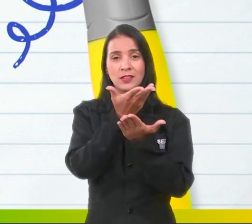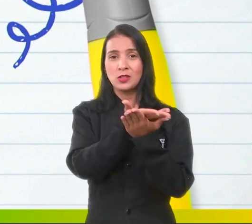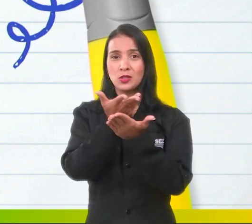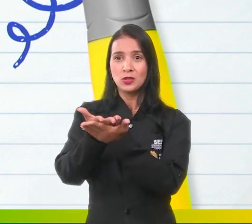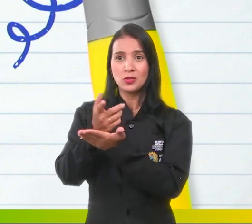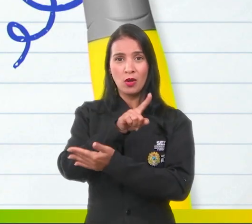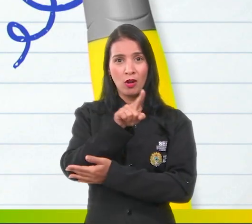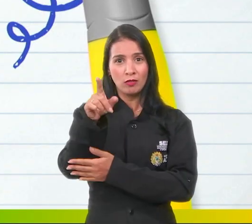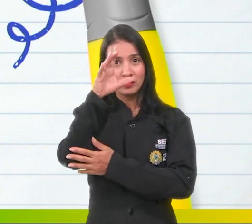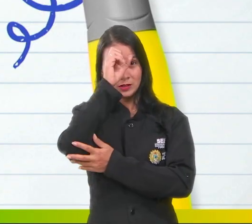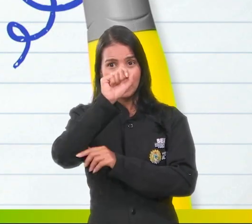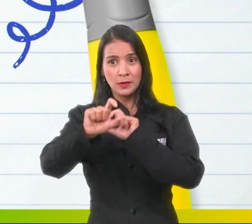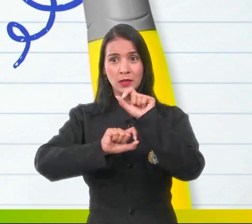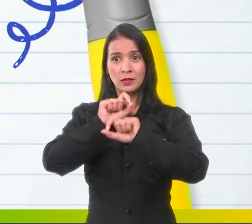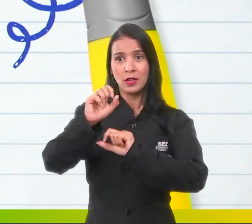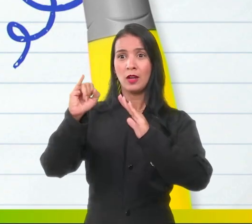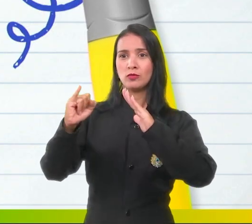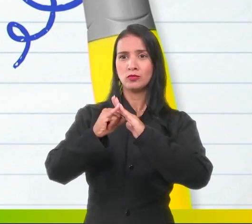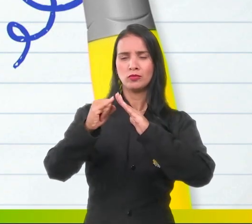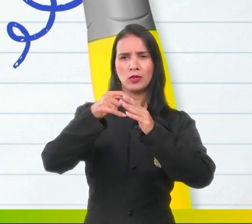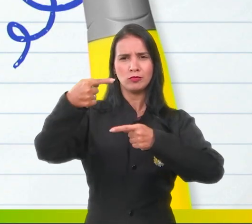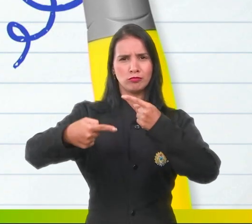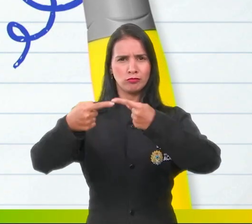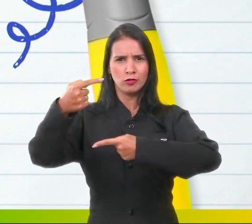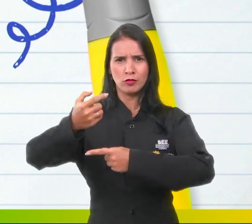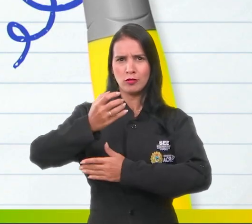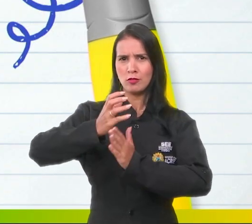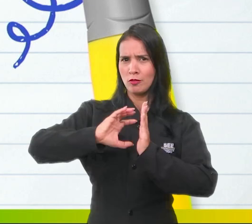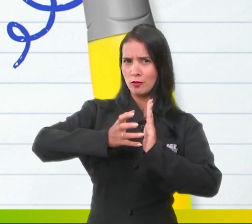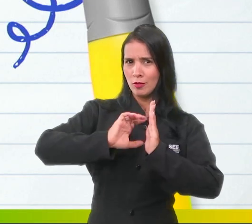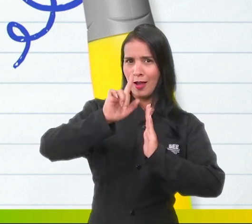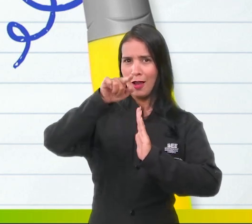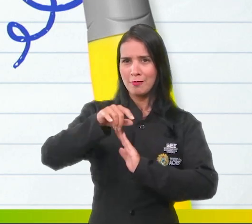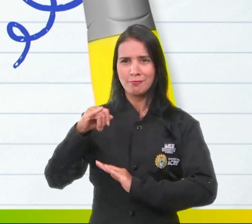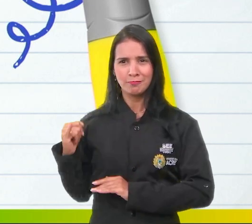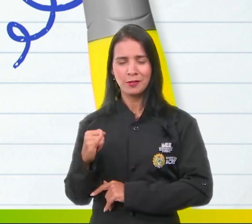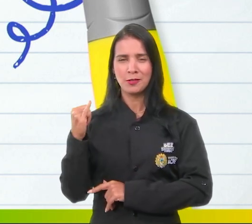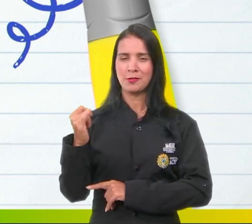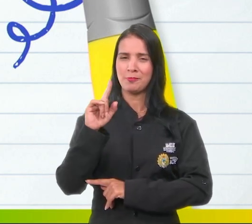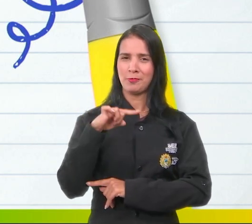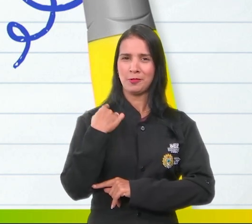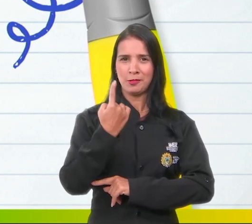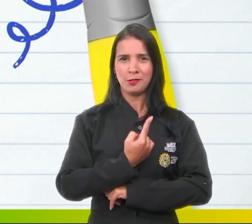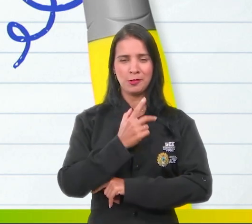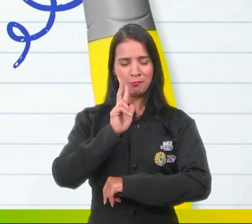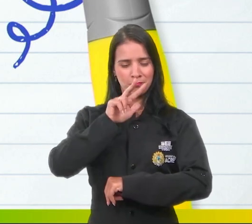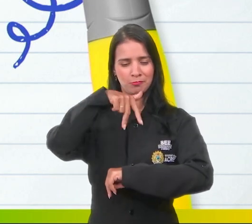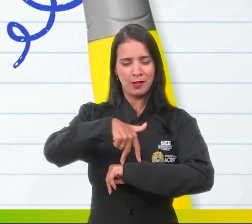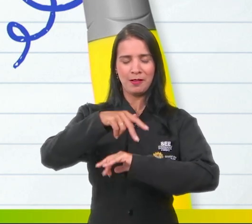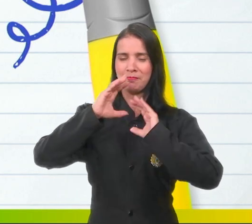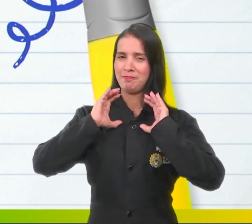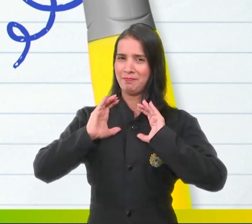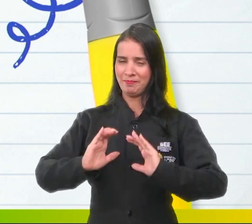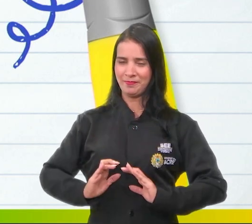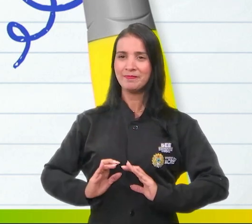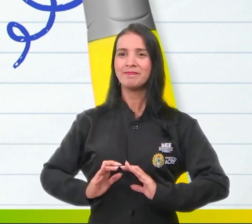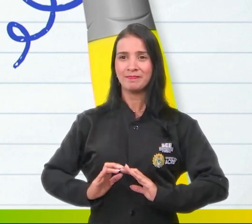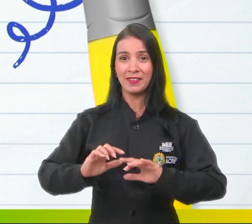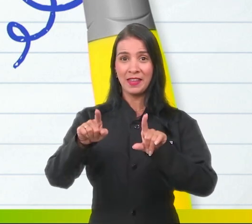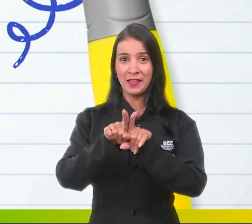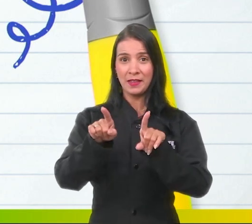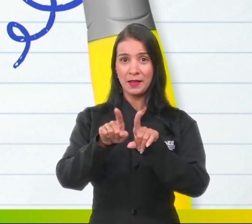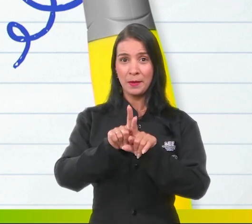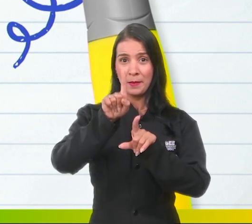instituições político-partidárias são essenciais para a manifestação da cidadania, funcionando como canais